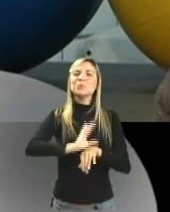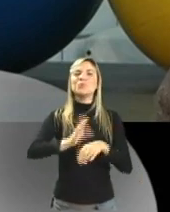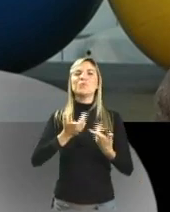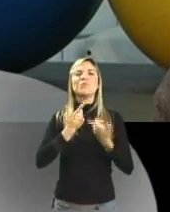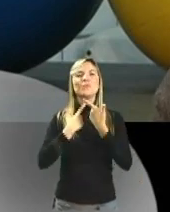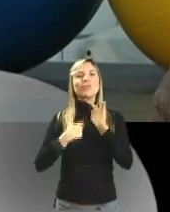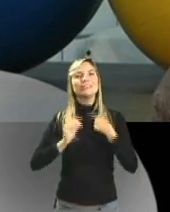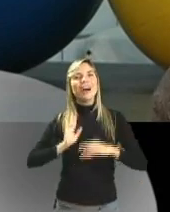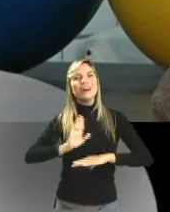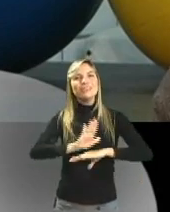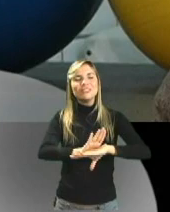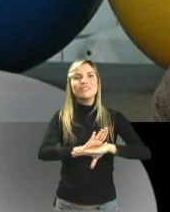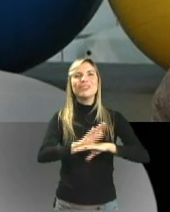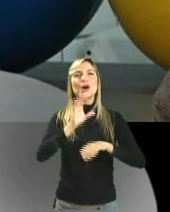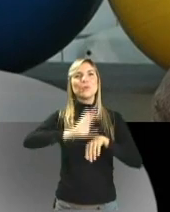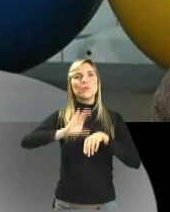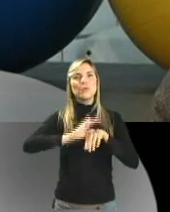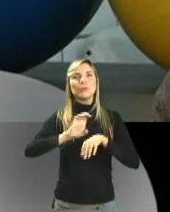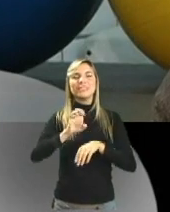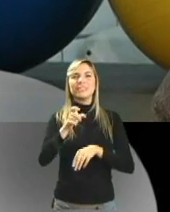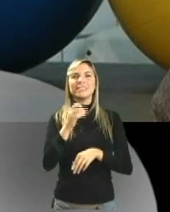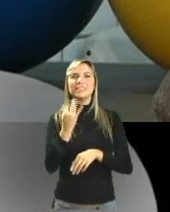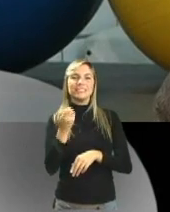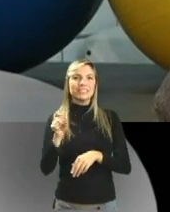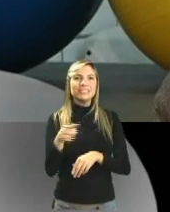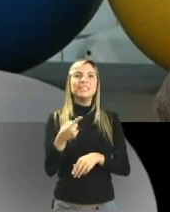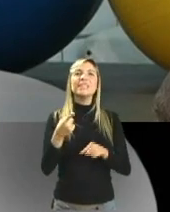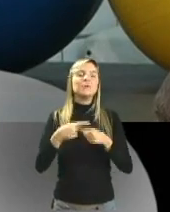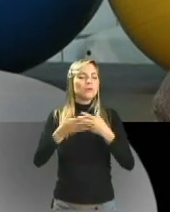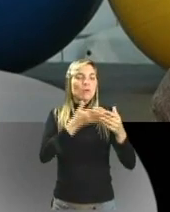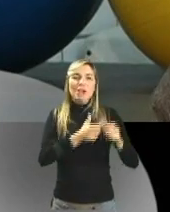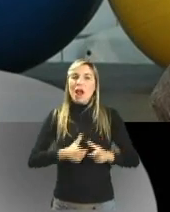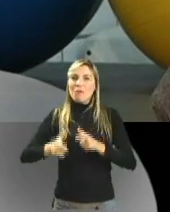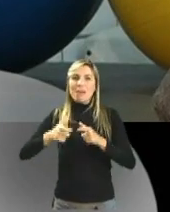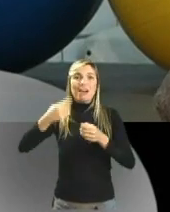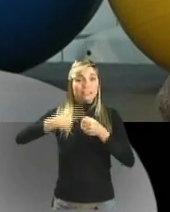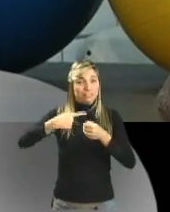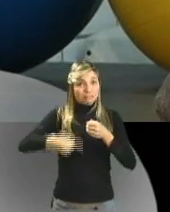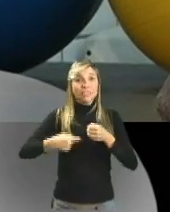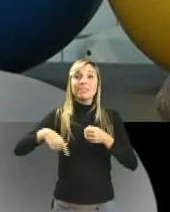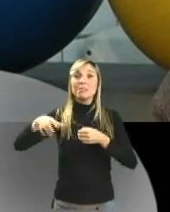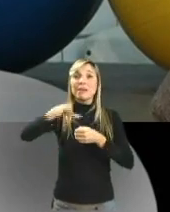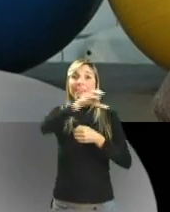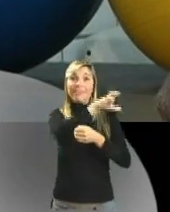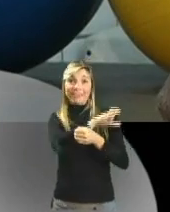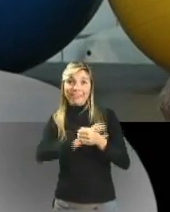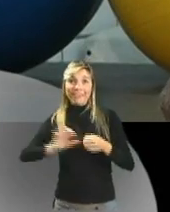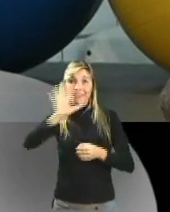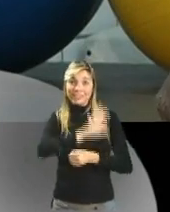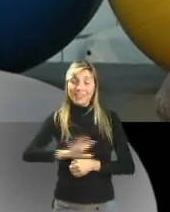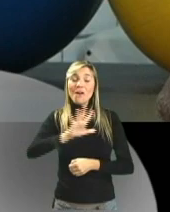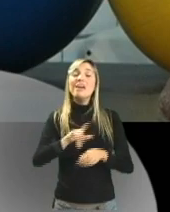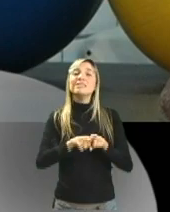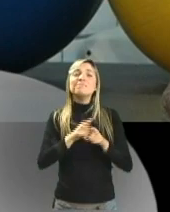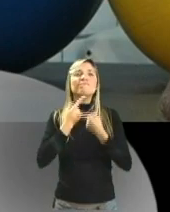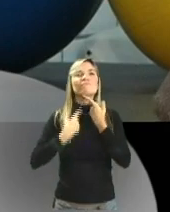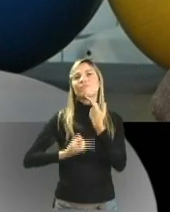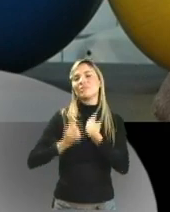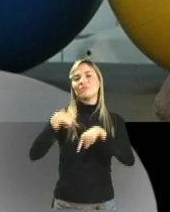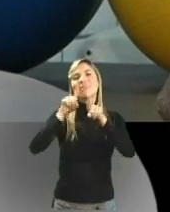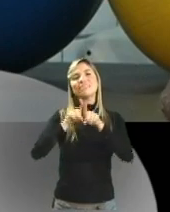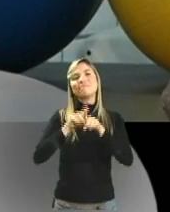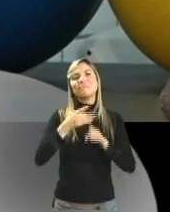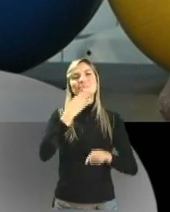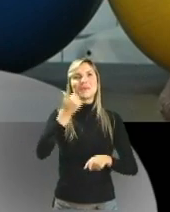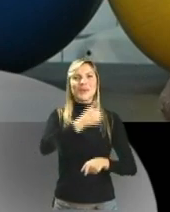com ações de extensão em toda a nossa região e município, possibilitando assim o desenvolvimento e melhora